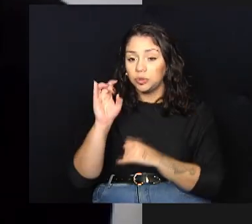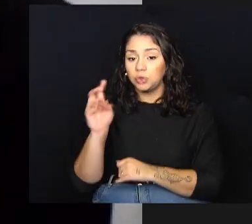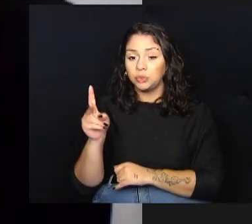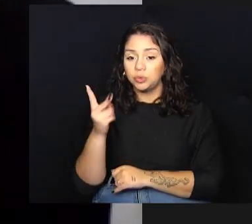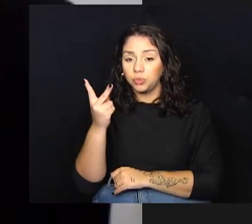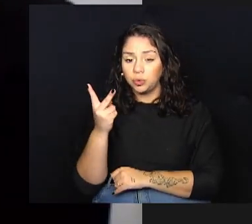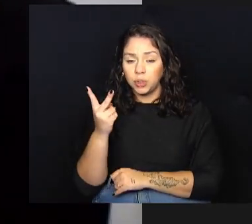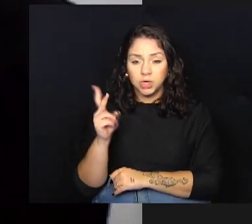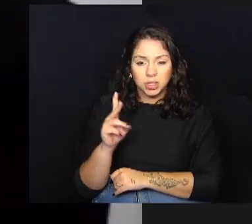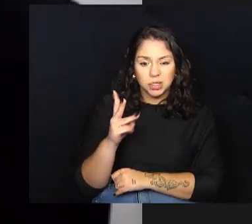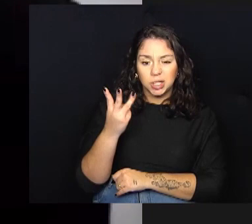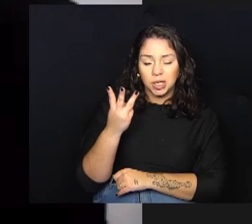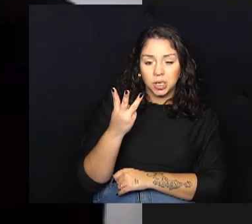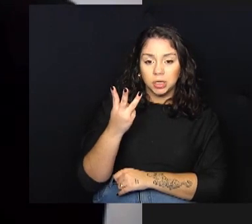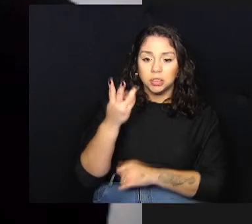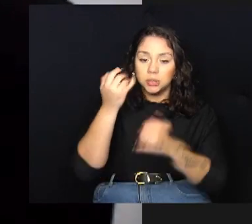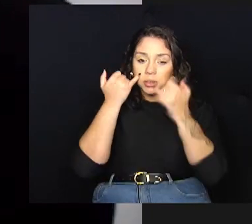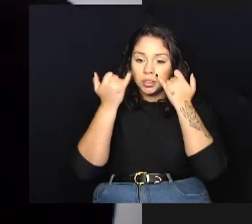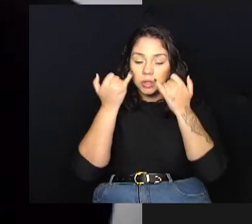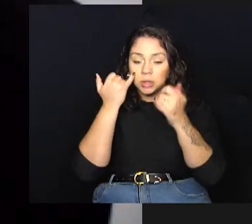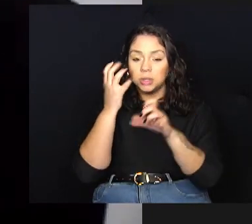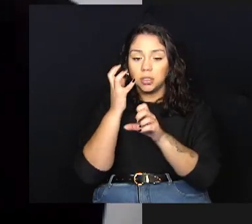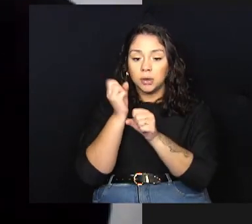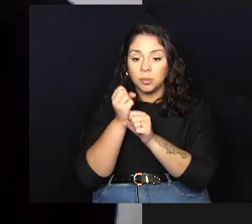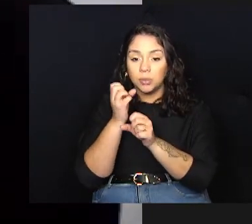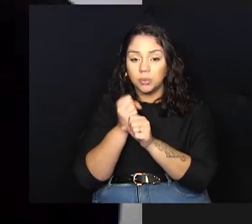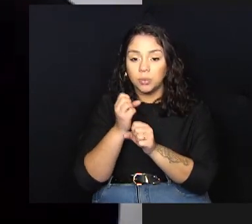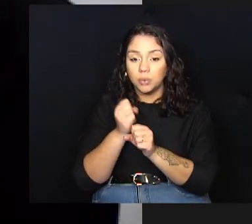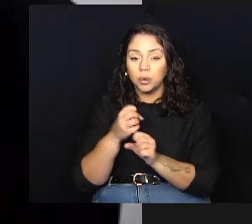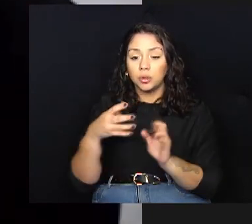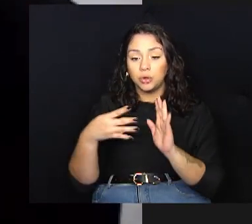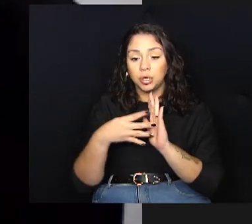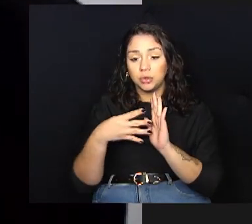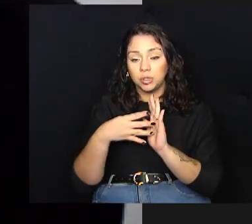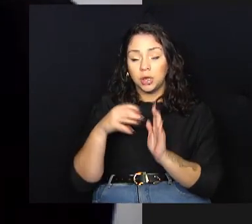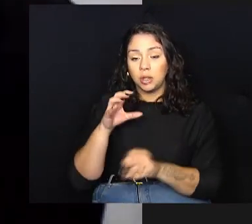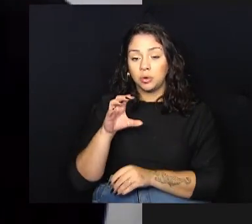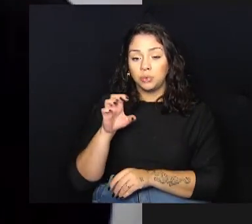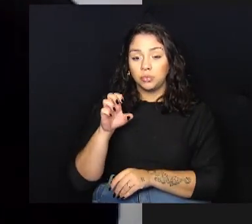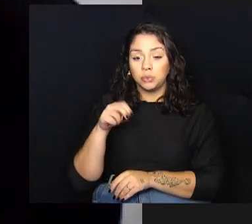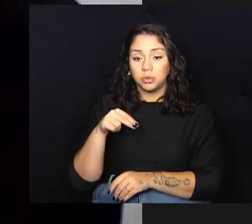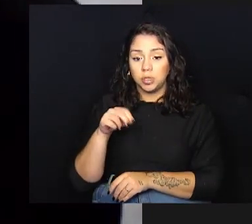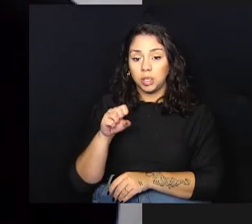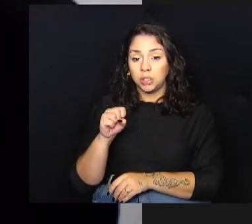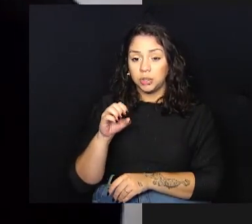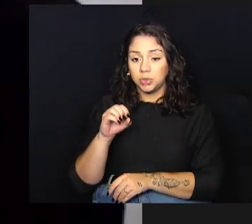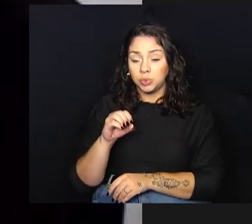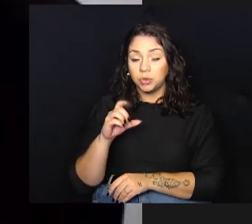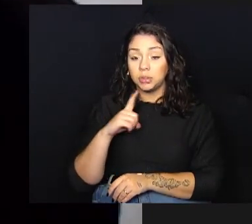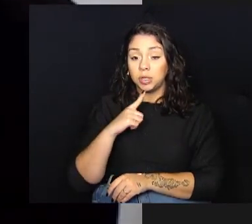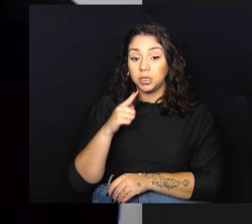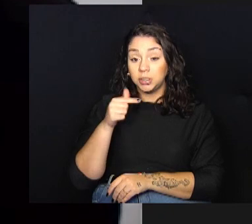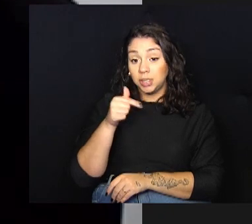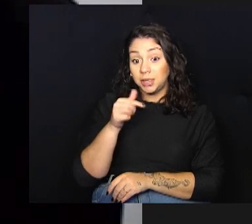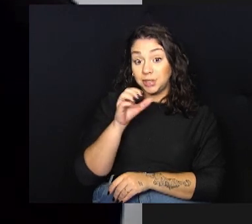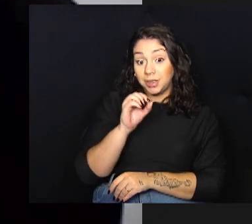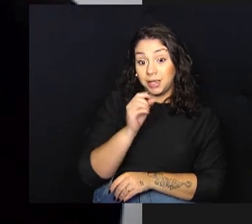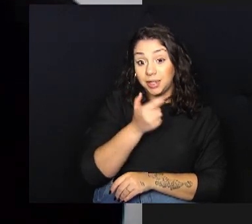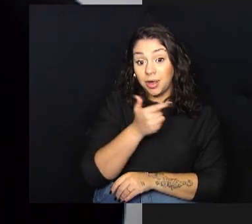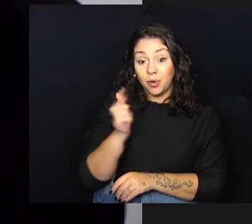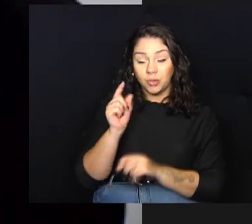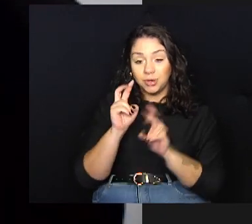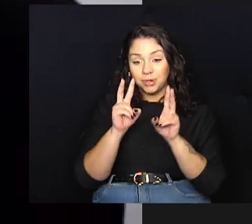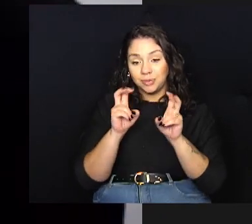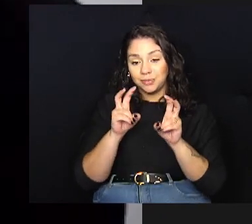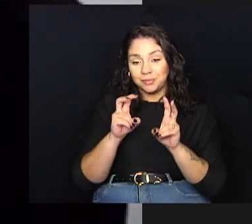questões que compõem aí os questionários do censo Então a gente tem aí pelo menos 70 outras questões né